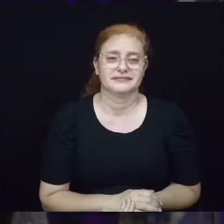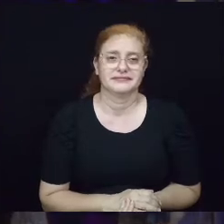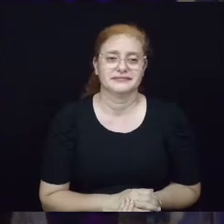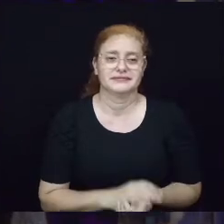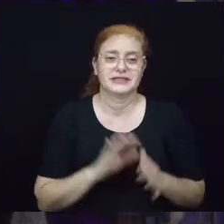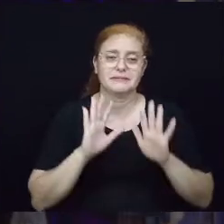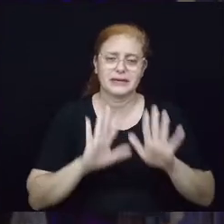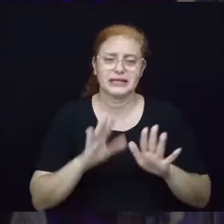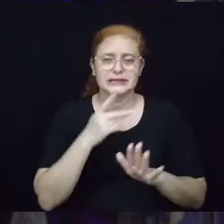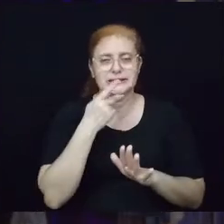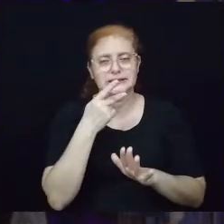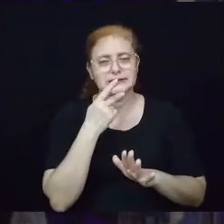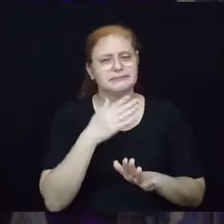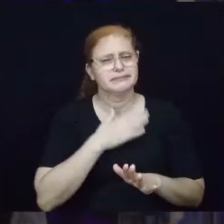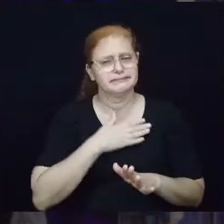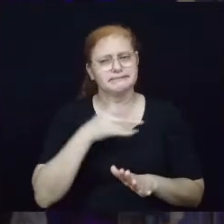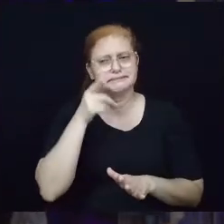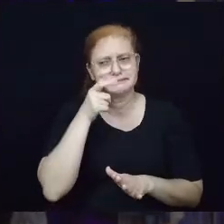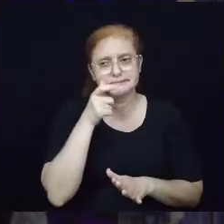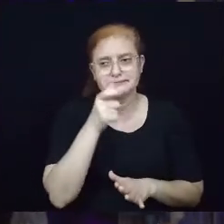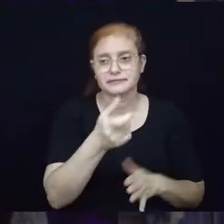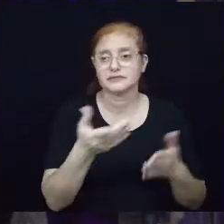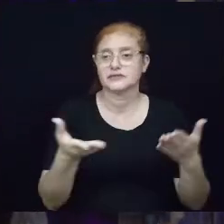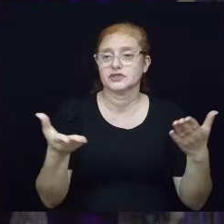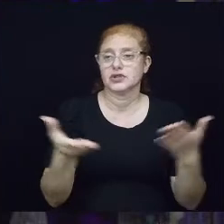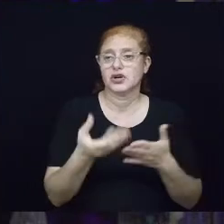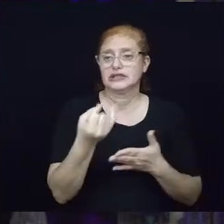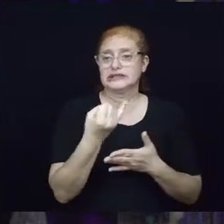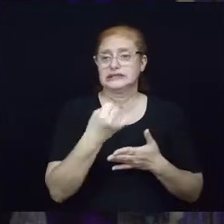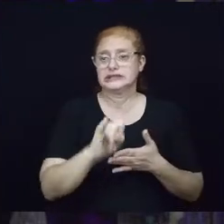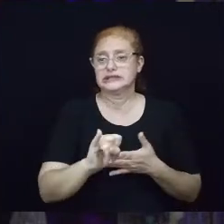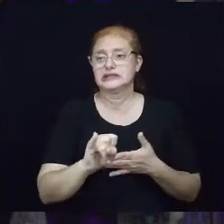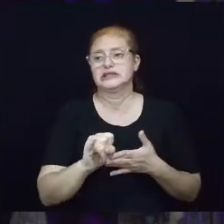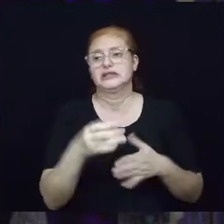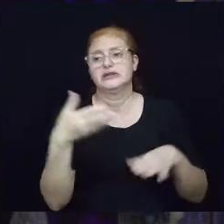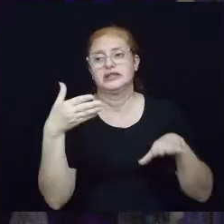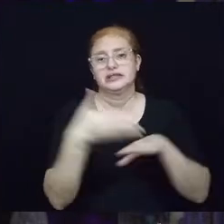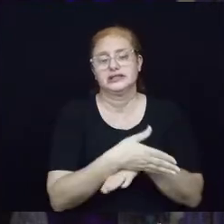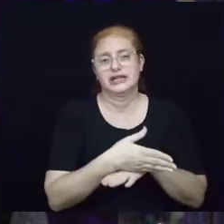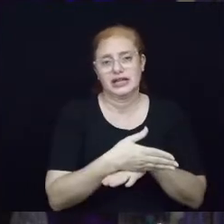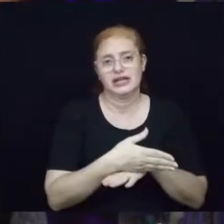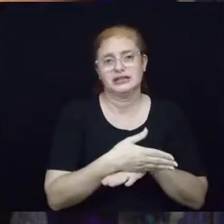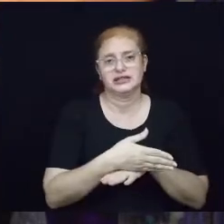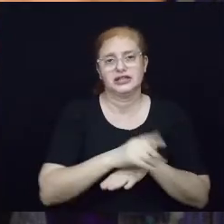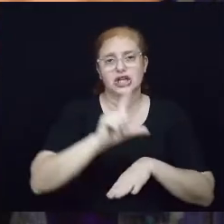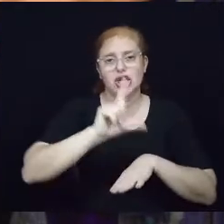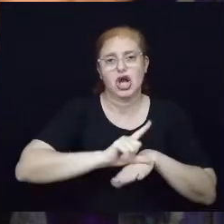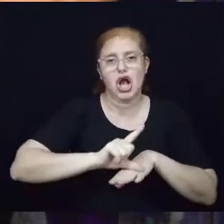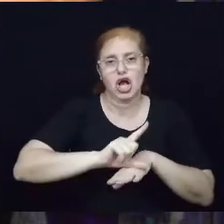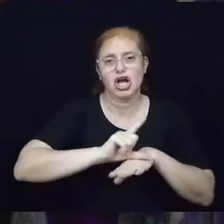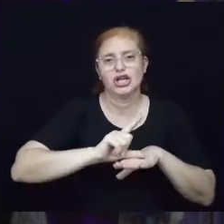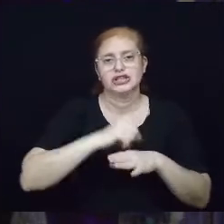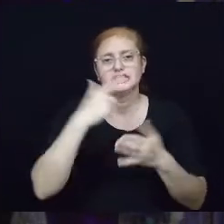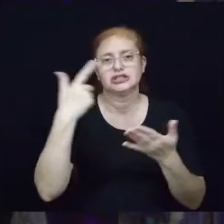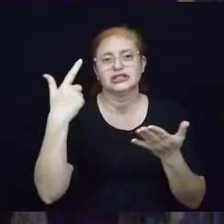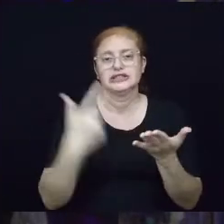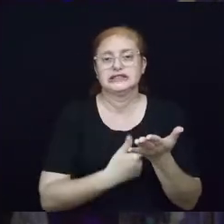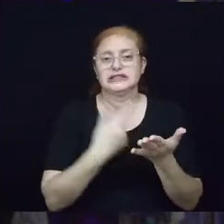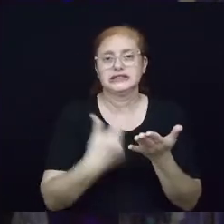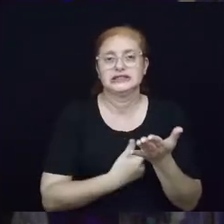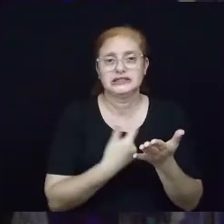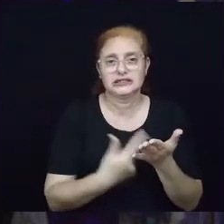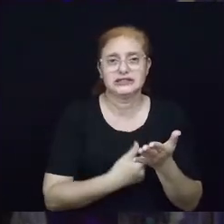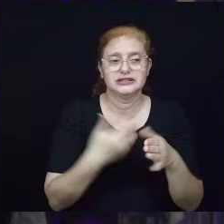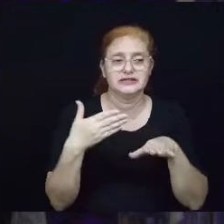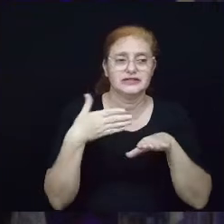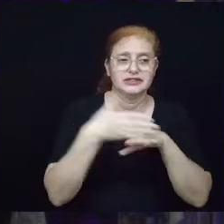Mas, que nem eu estava falando, o meu interesse agora, se eu for abrir ou chegar numa livraria, não vai ser na seção de artes plásticas, vai ser em outro lugar.